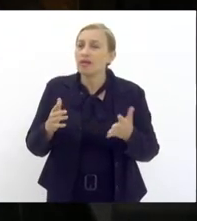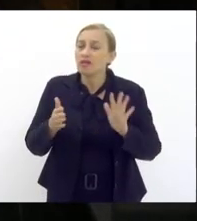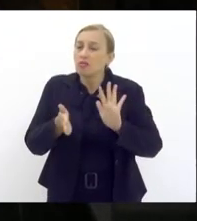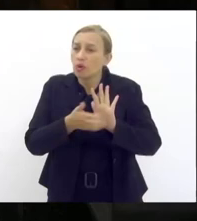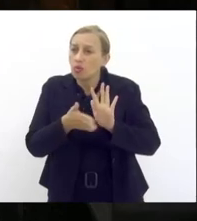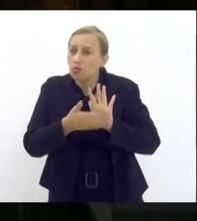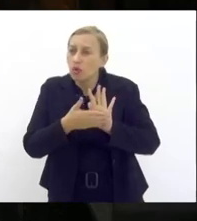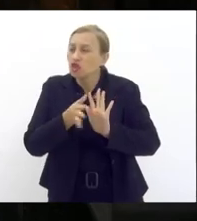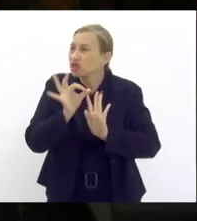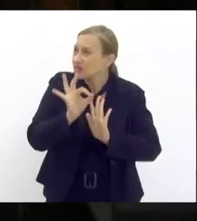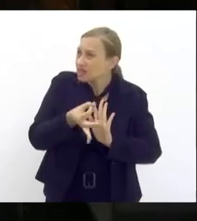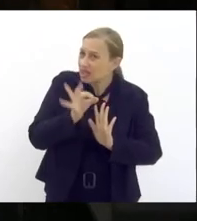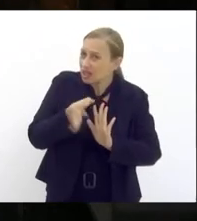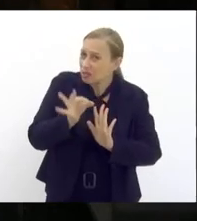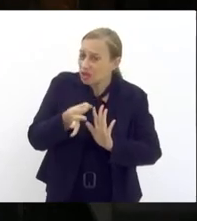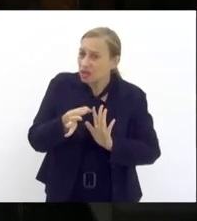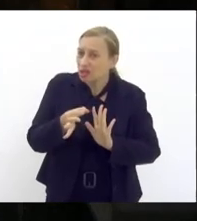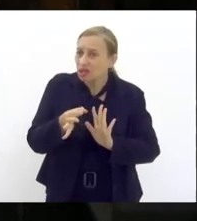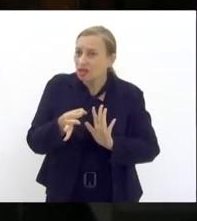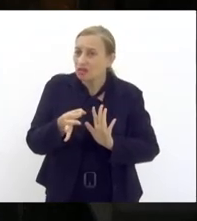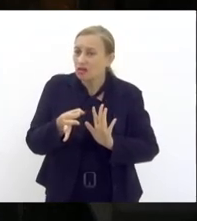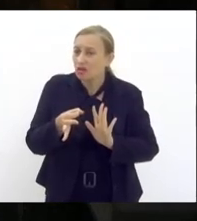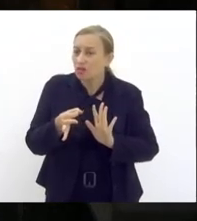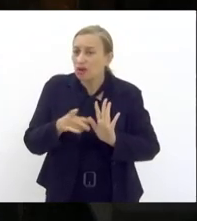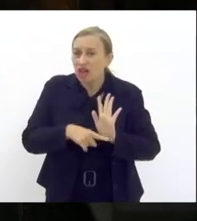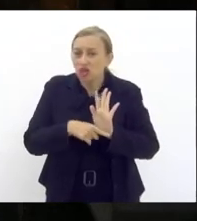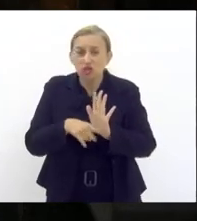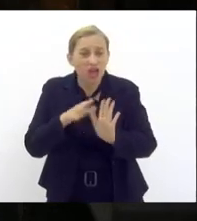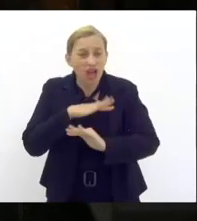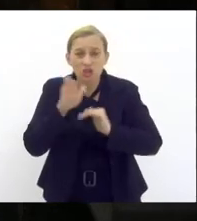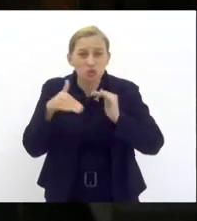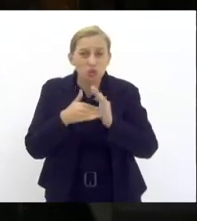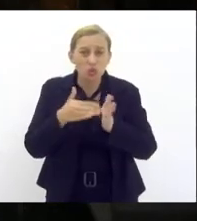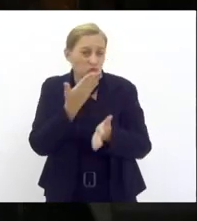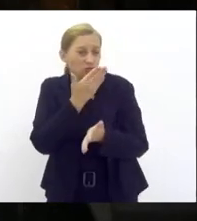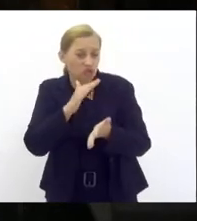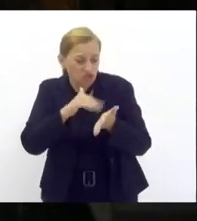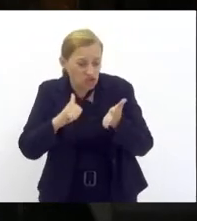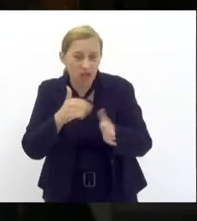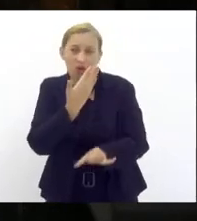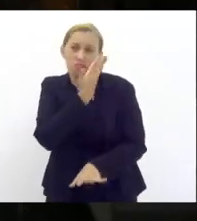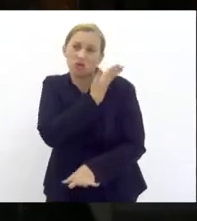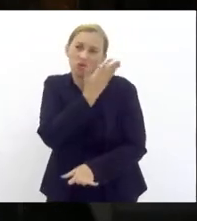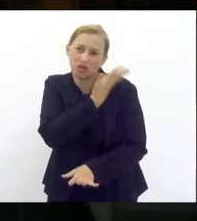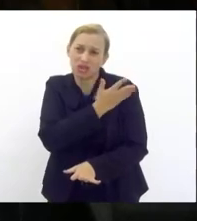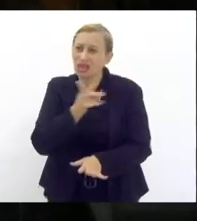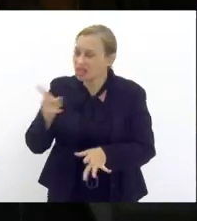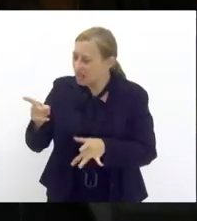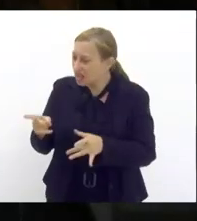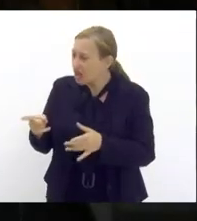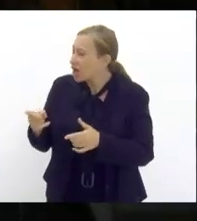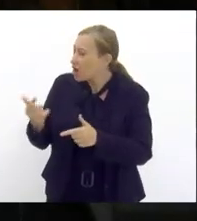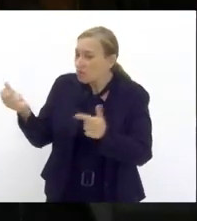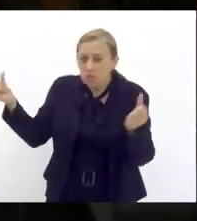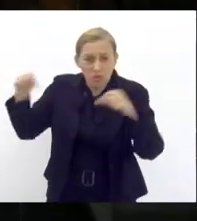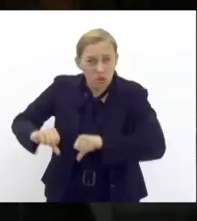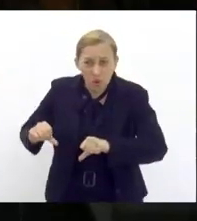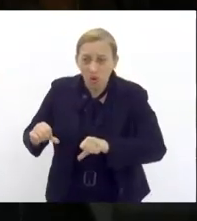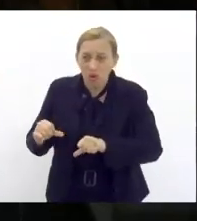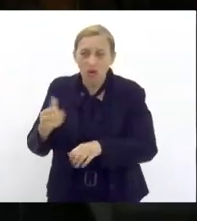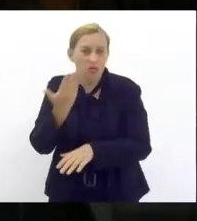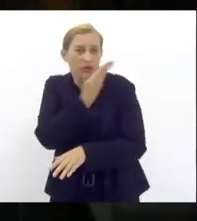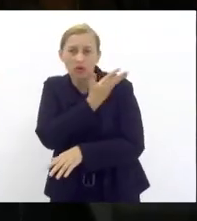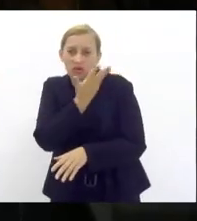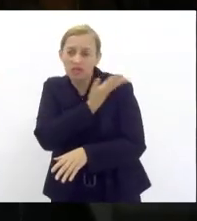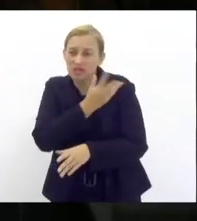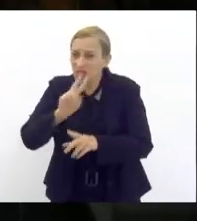medidas que realmente venham para tirar esse preconceito. Eu acho que isso aqui aumenta o preconseito, aumenta a raiva, aumenta o negócio. Aí seu Zé já está